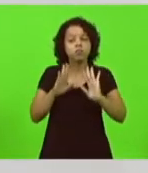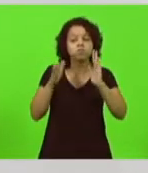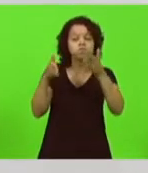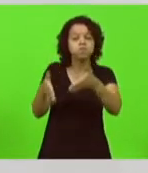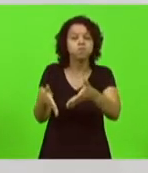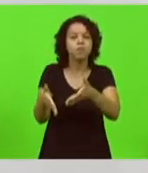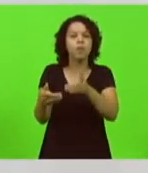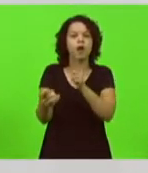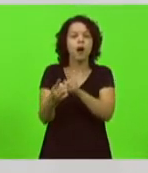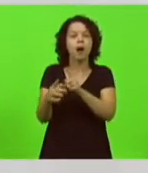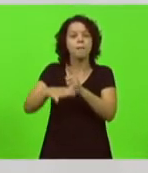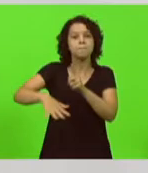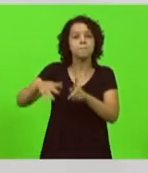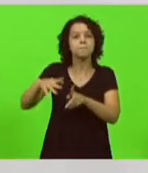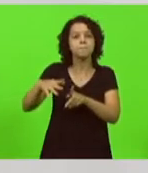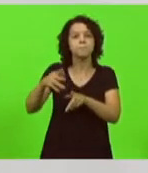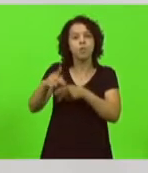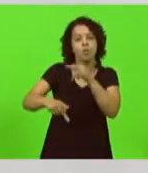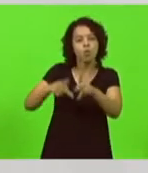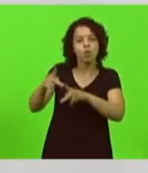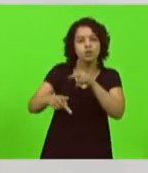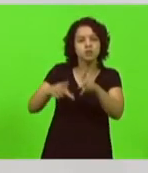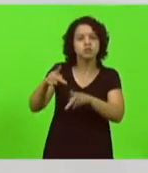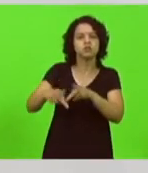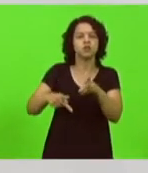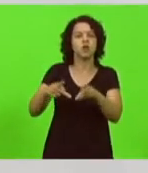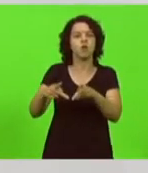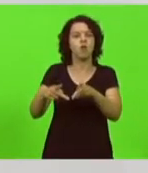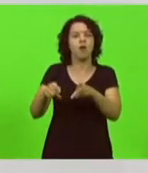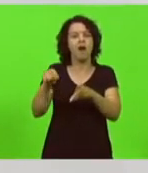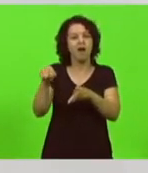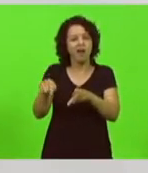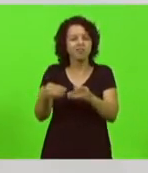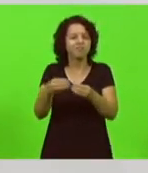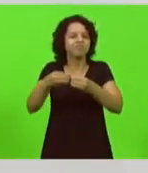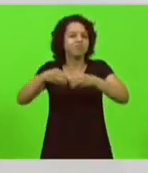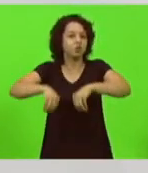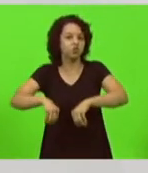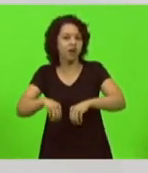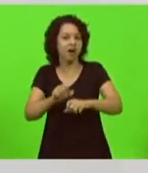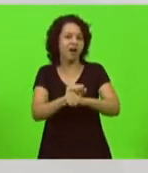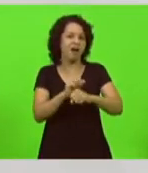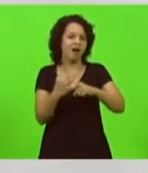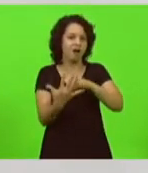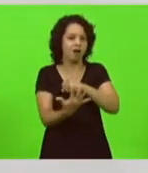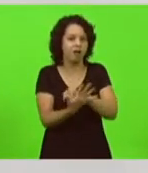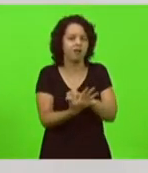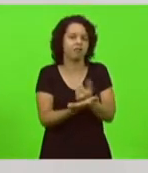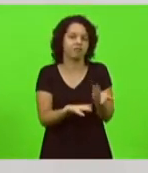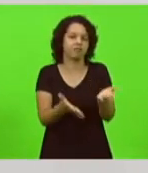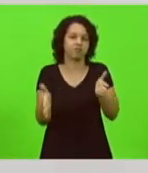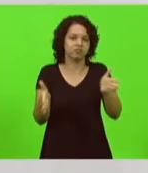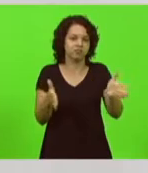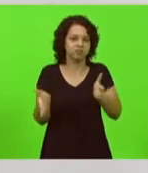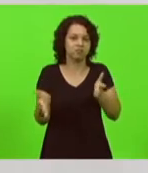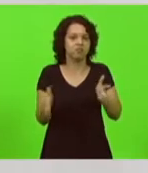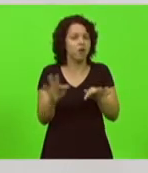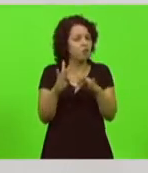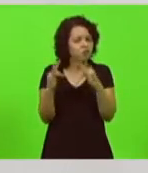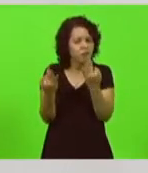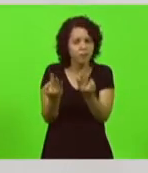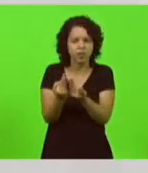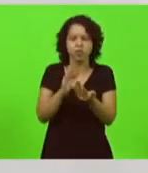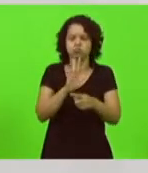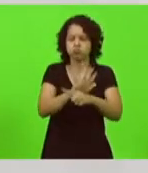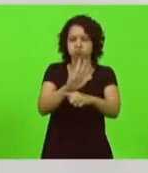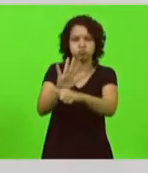população e do setor produtivo afetadas pela pandemia, atendendo milhares de famílias e empreendedores em